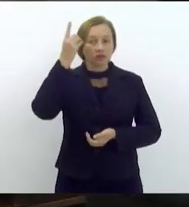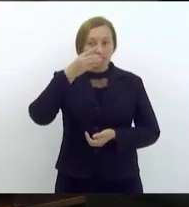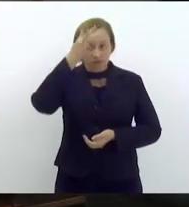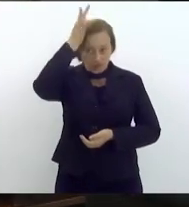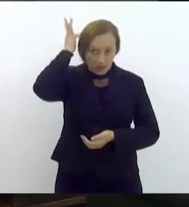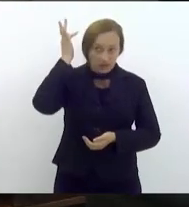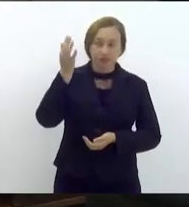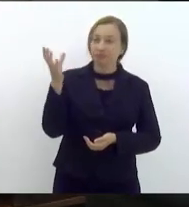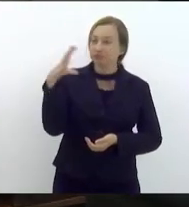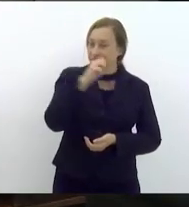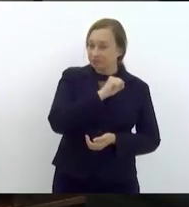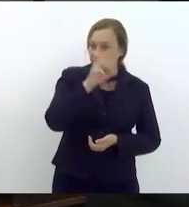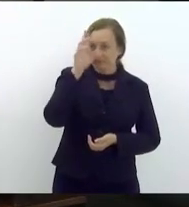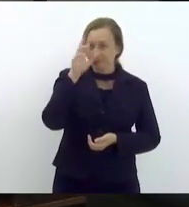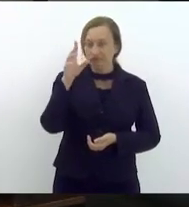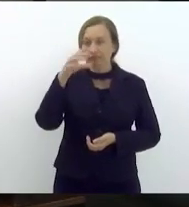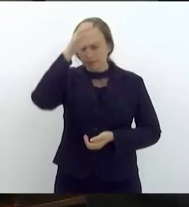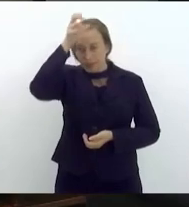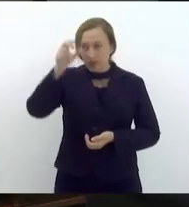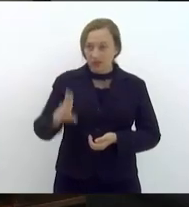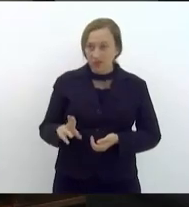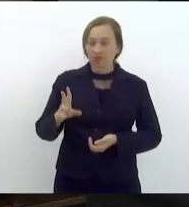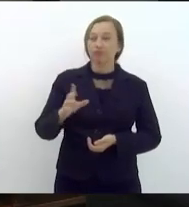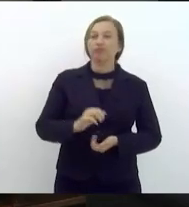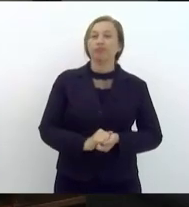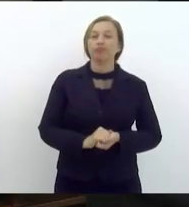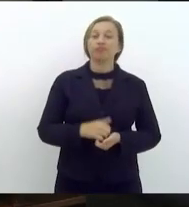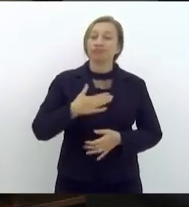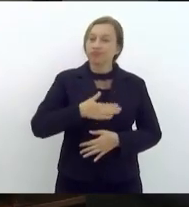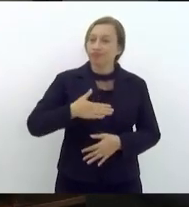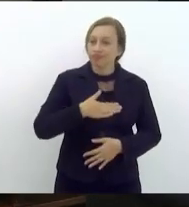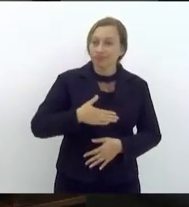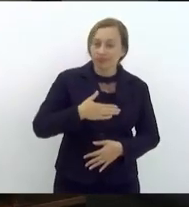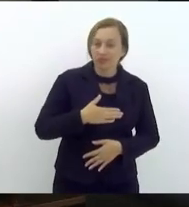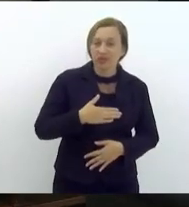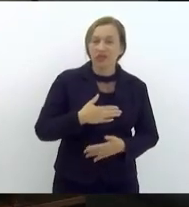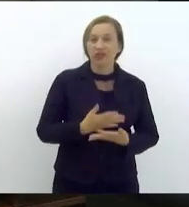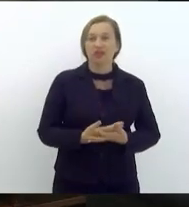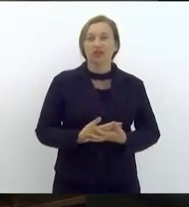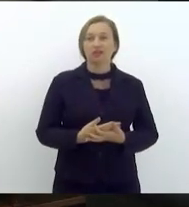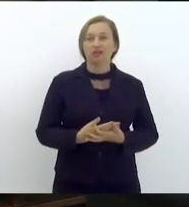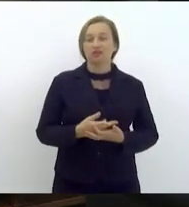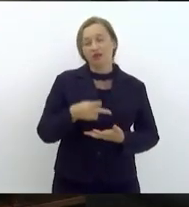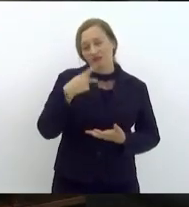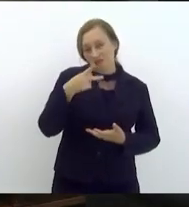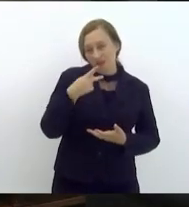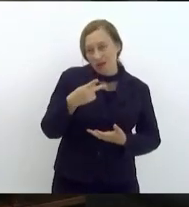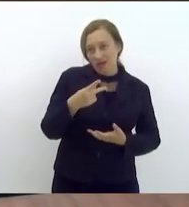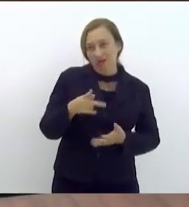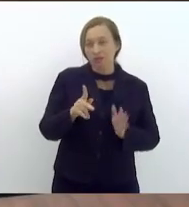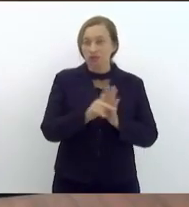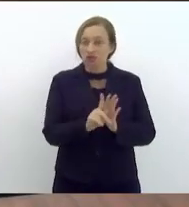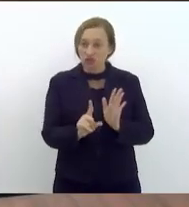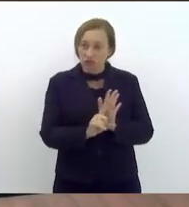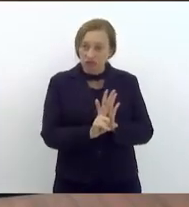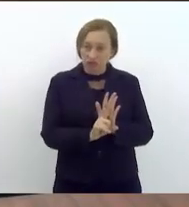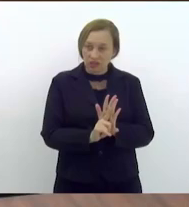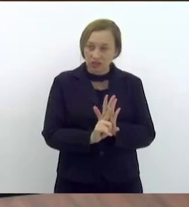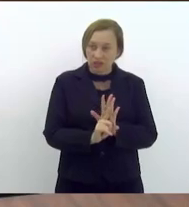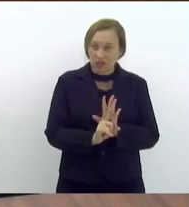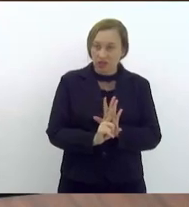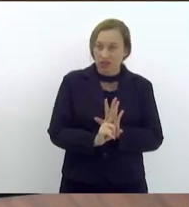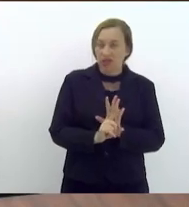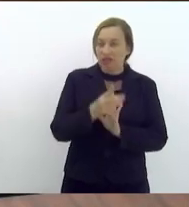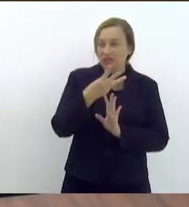muito rapidamente tia deputada tia Ju eu gostaria de fazer apenas uma consideração sobre o projeto de lei ainda